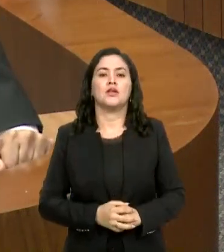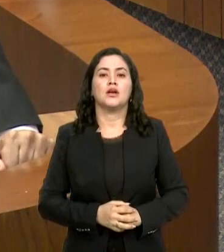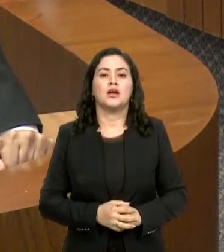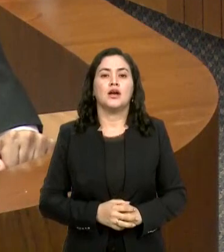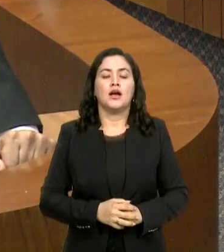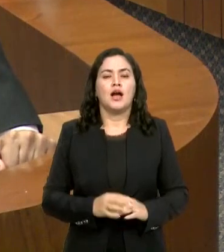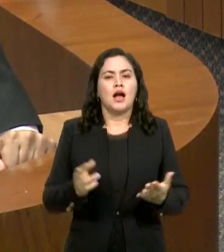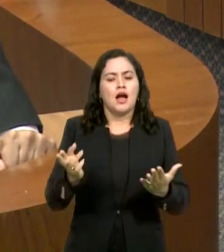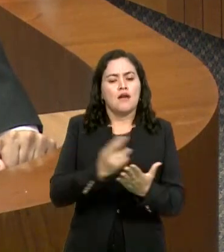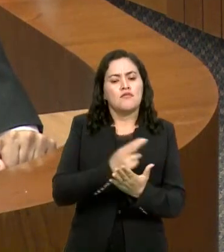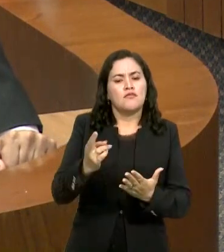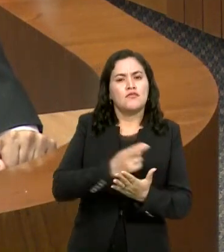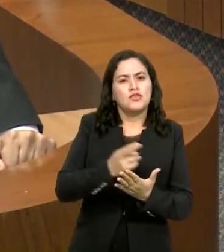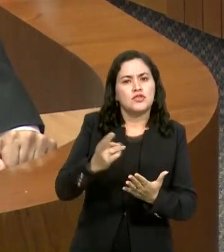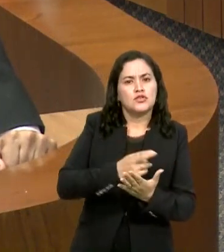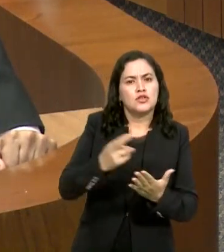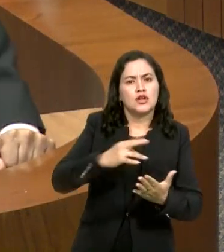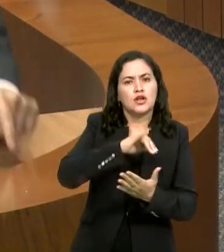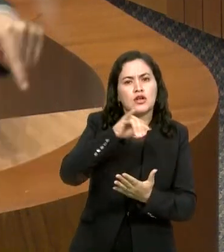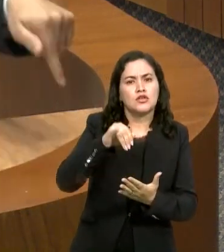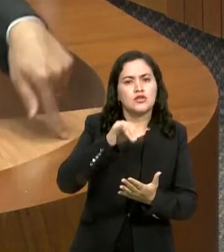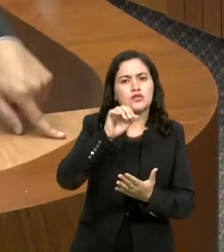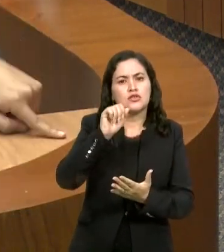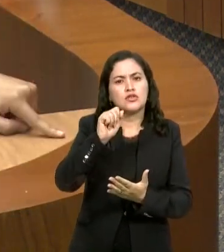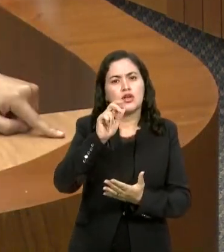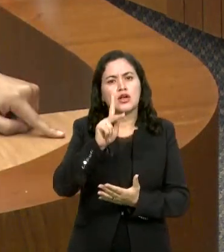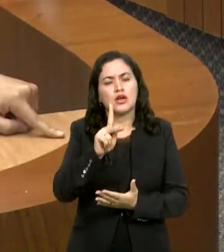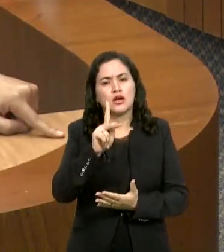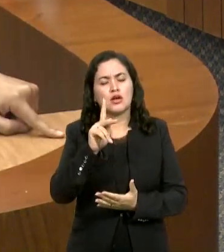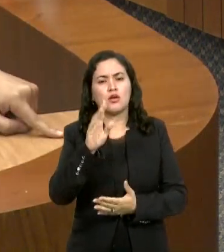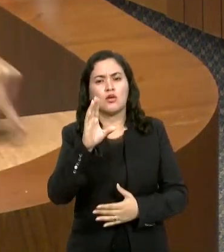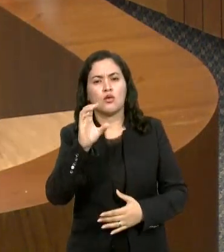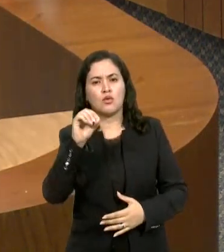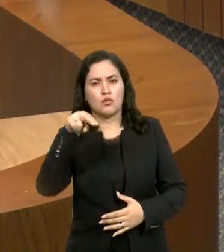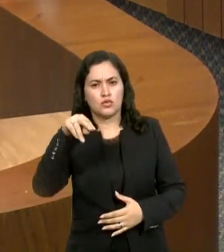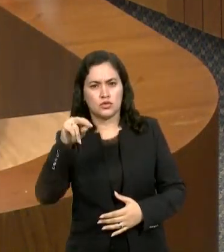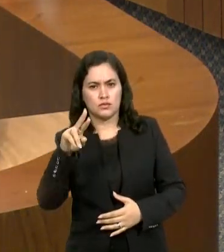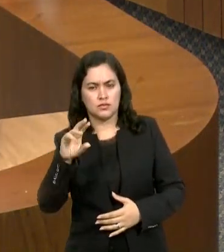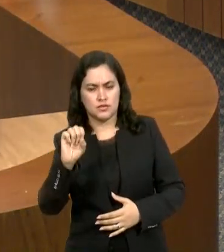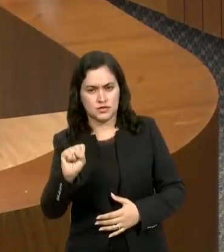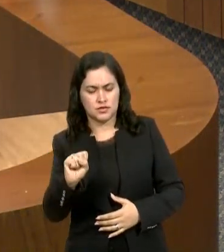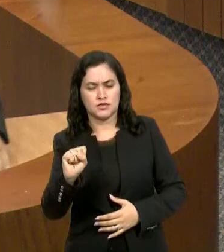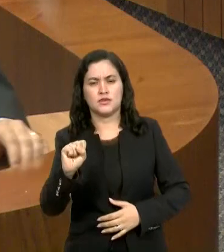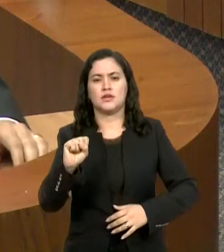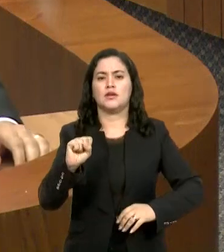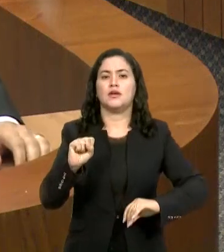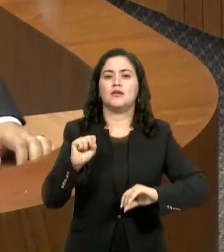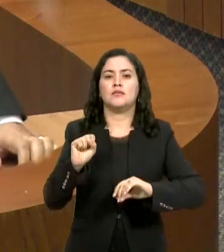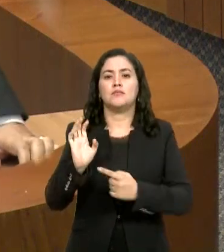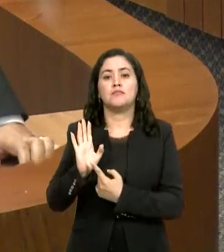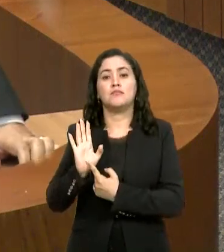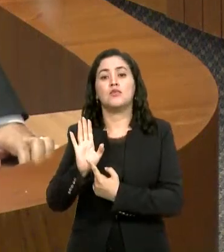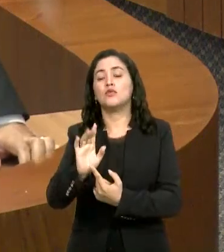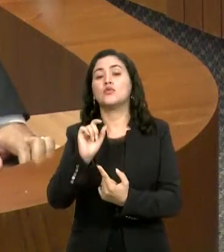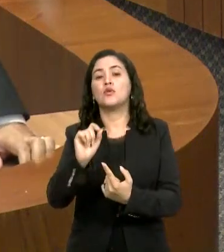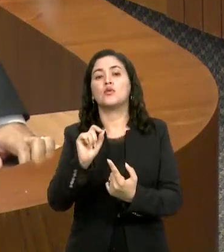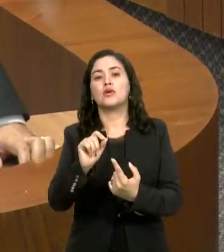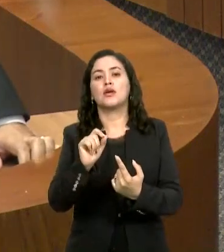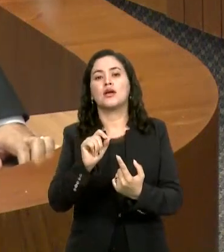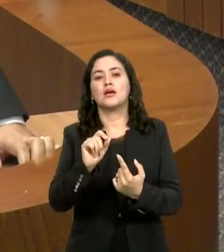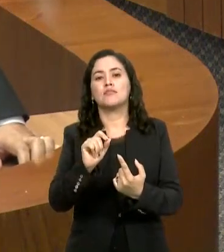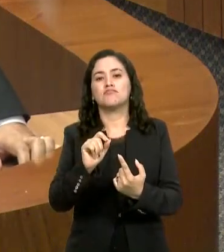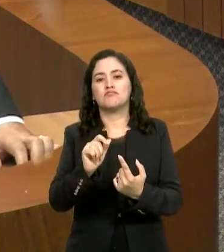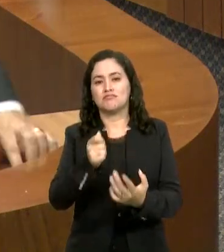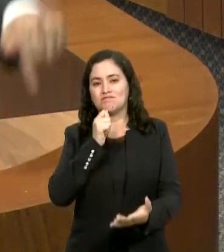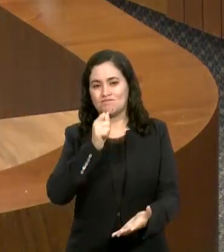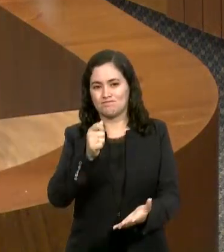revista, ele publicou na semana que passou uma reportagem apontando a melhoria das perspectivas econômicas do